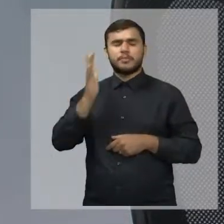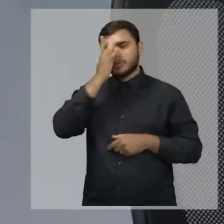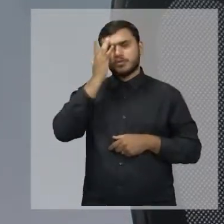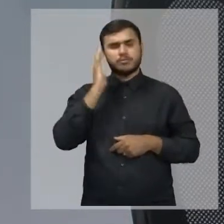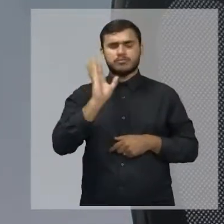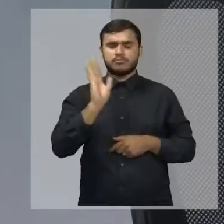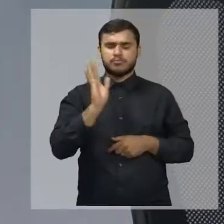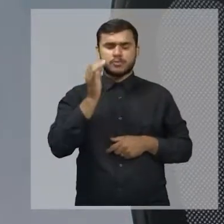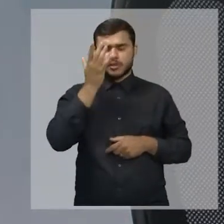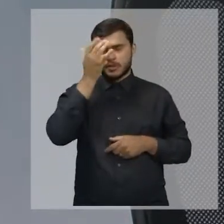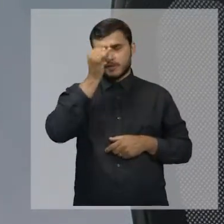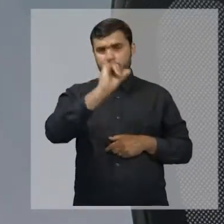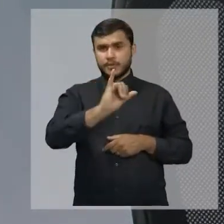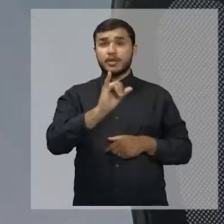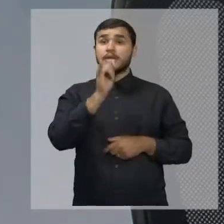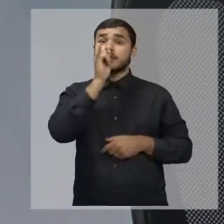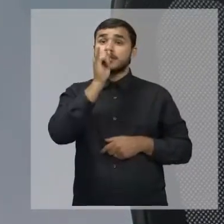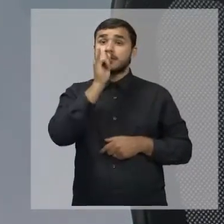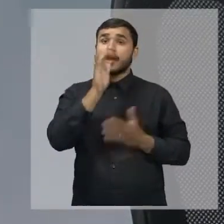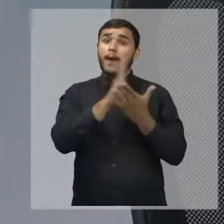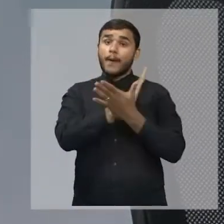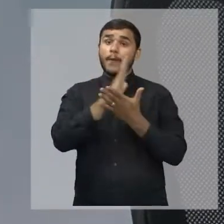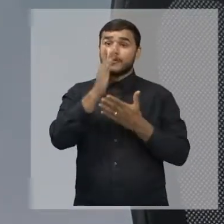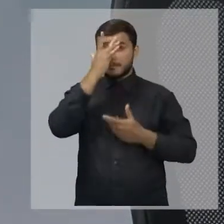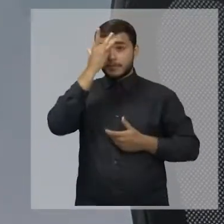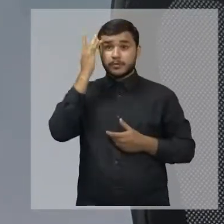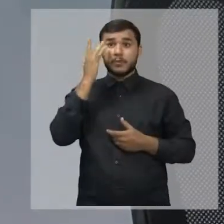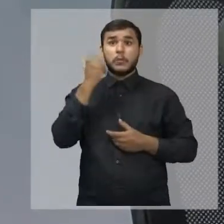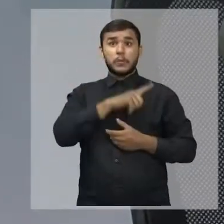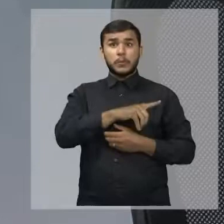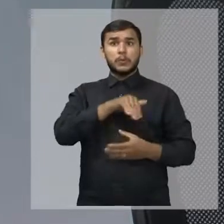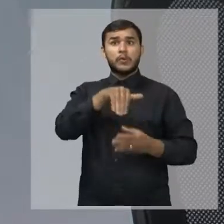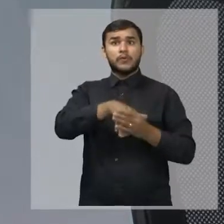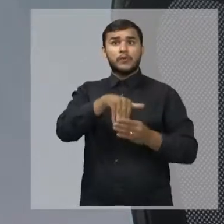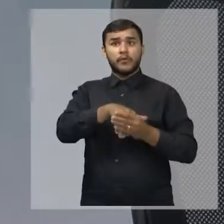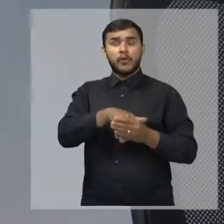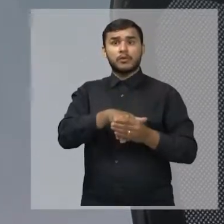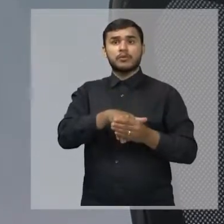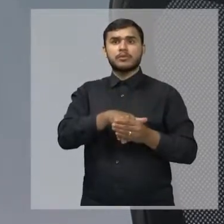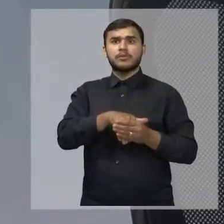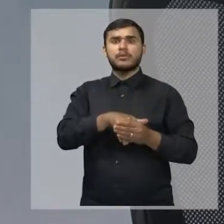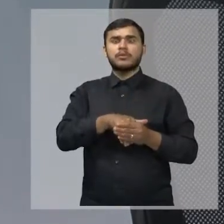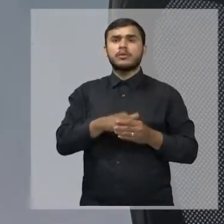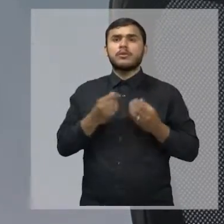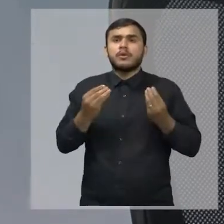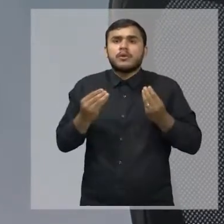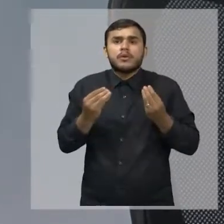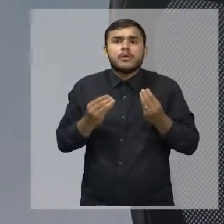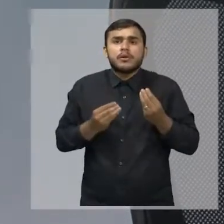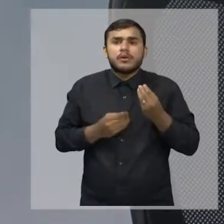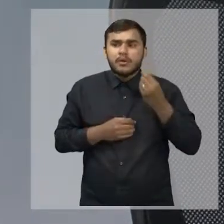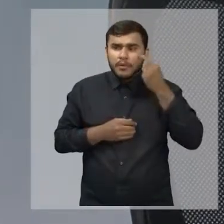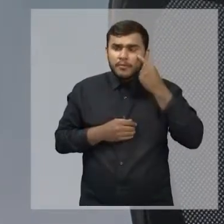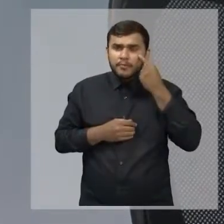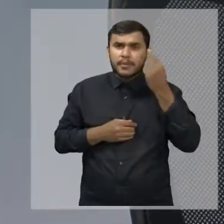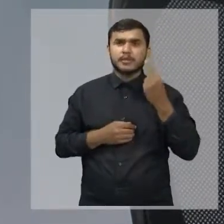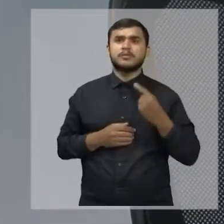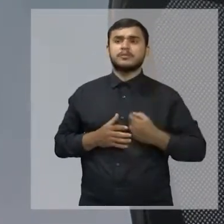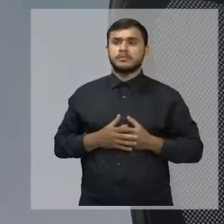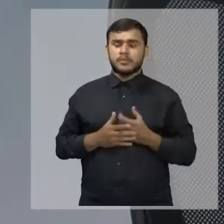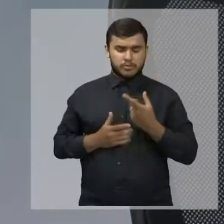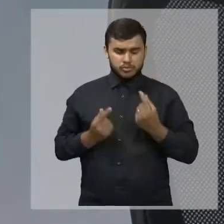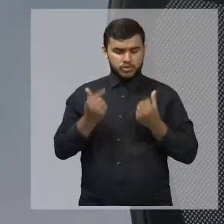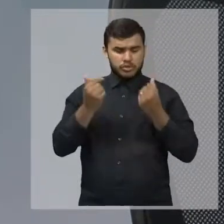tivemos pessoas que saíram com uma boa votação por fora das disposições tradicionais, sem dinheiro,